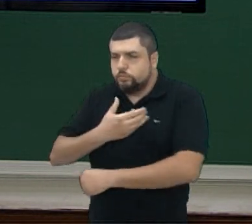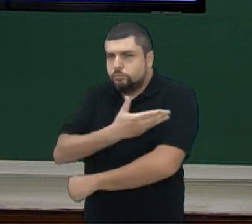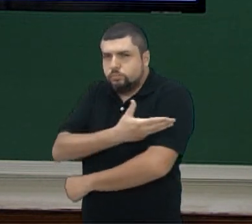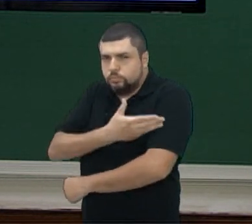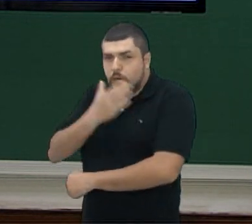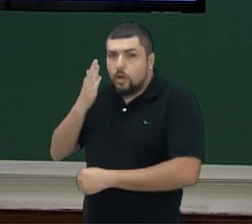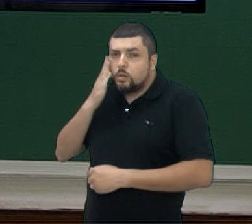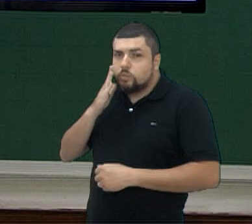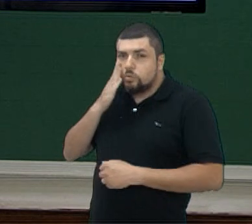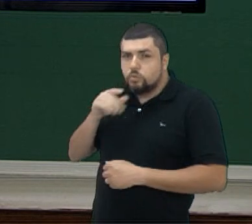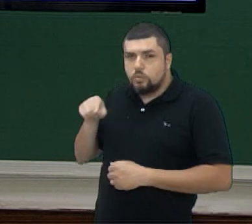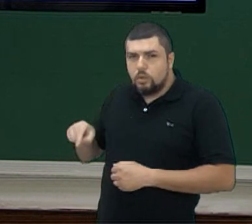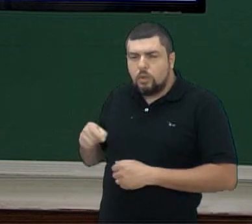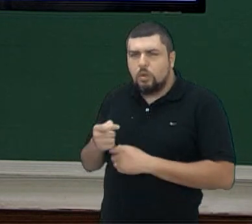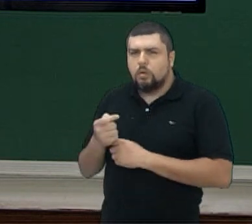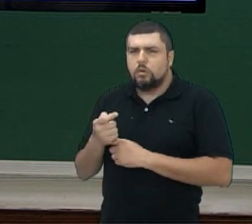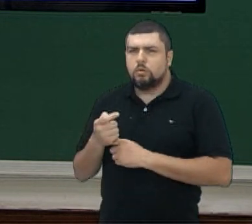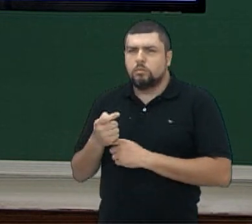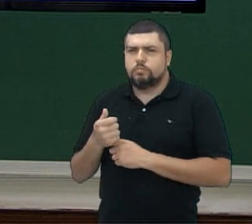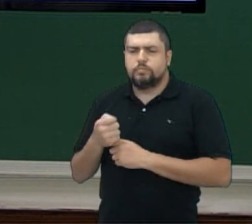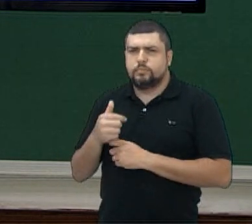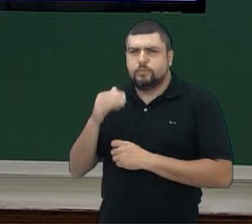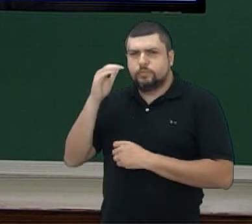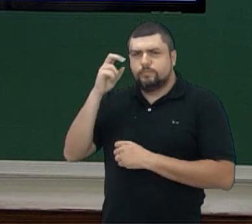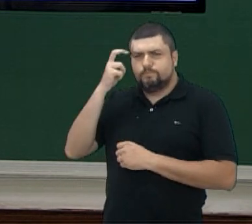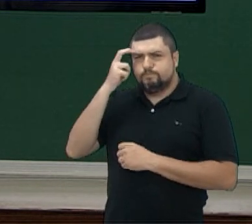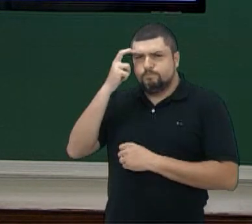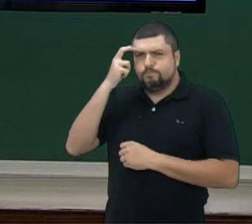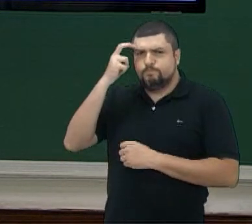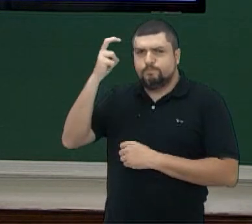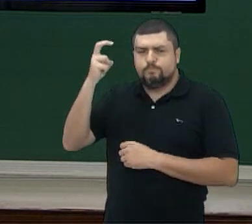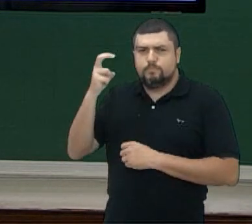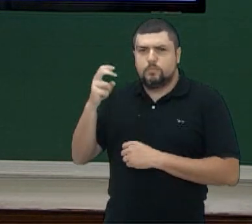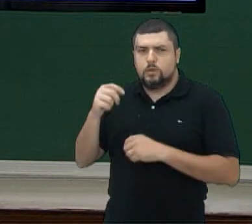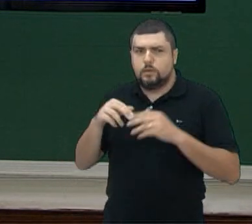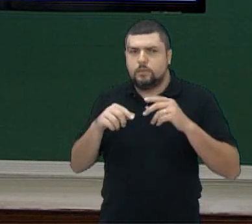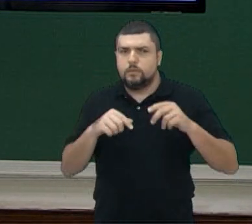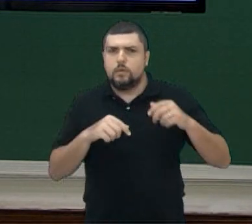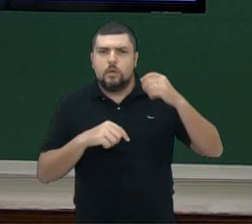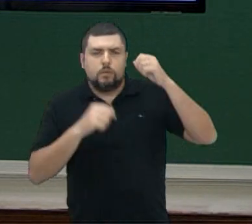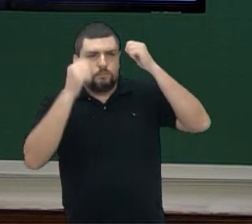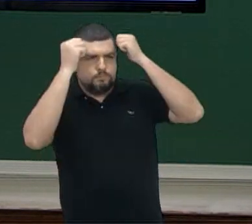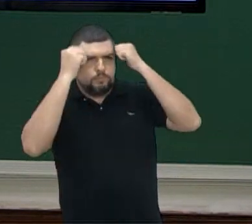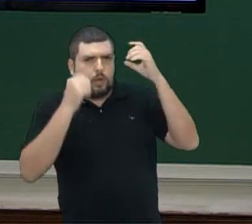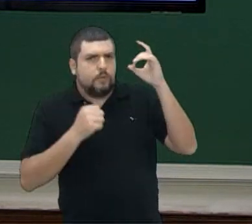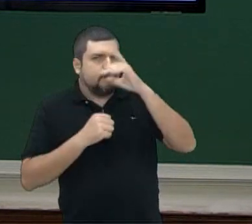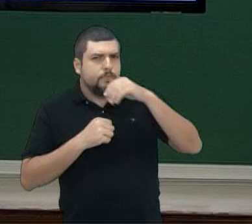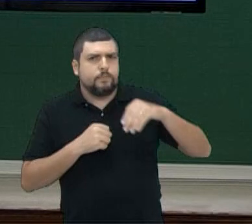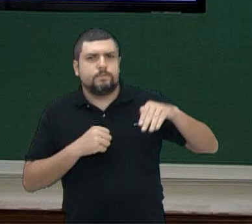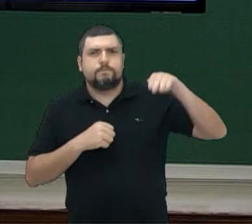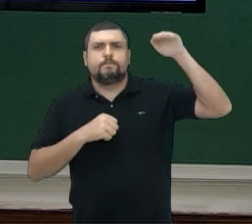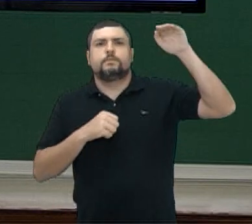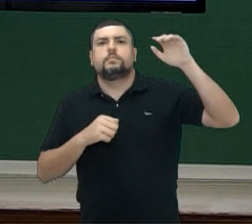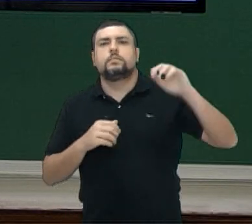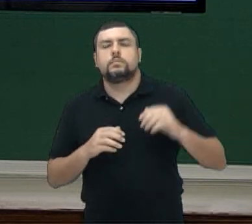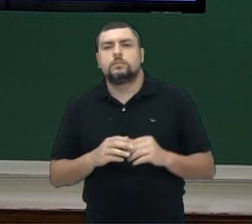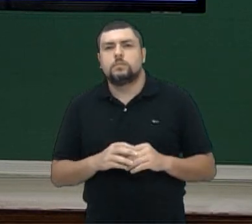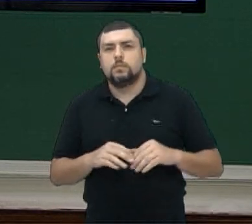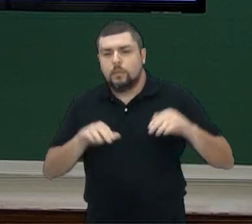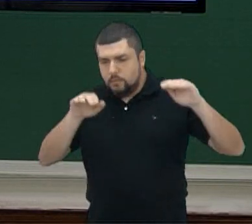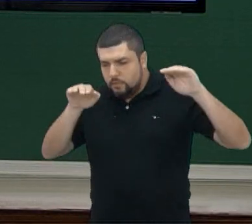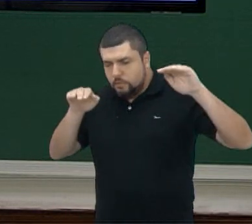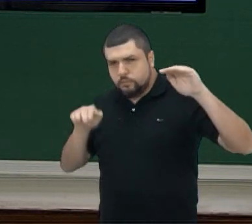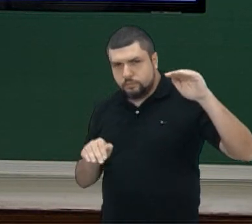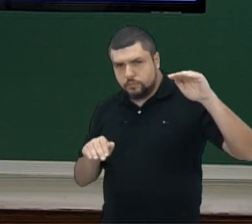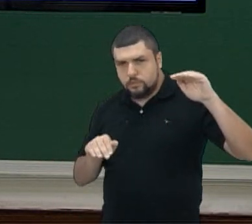menos inteligente que o que estava usando o boné verde, o gorro verde. Então, quando você quer dar o de